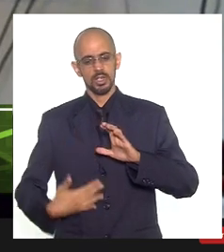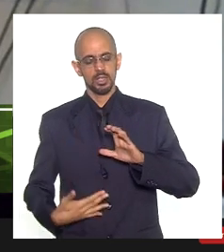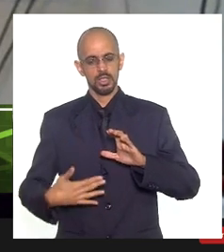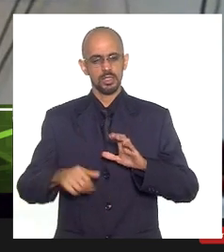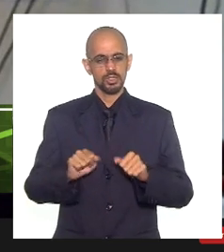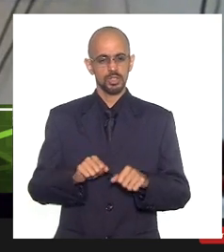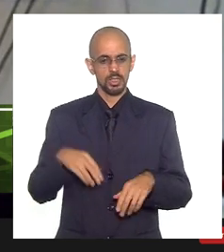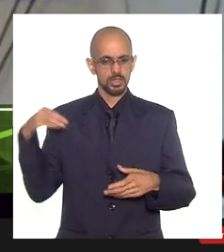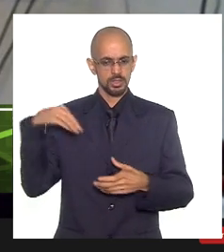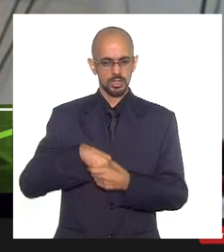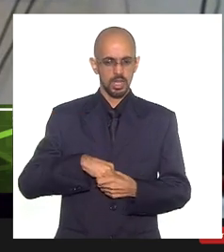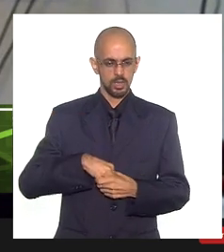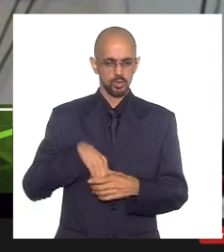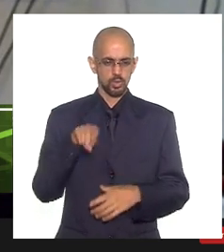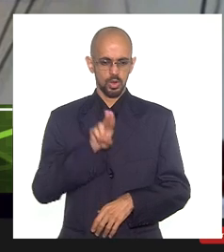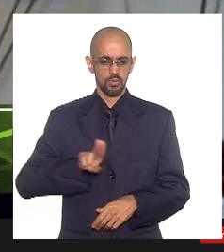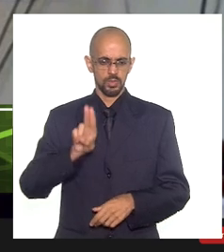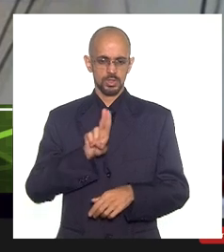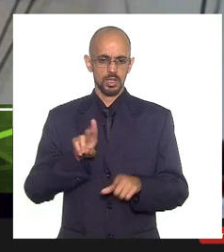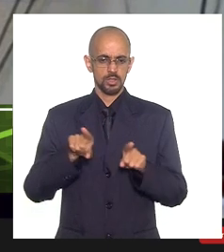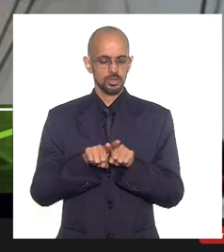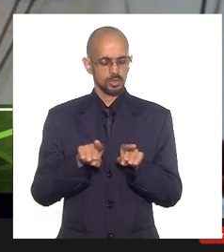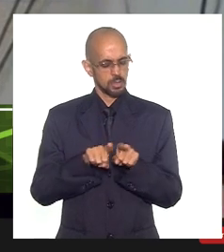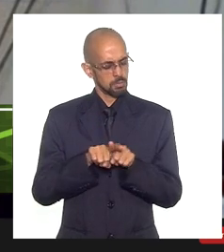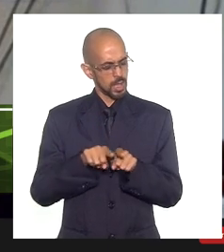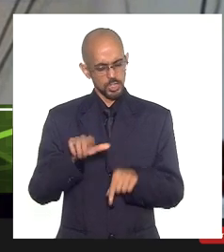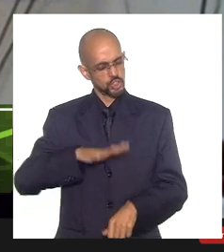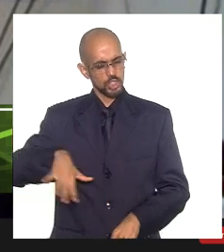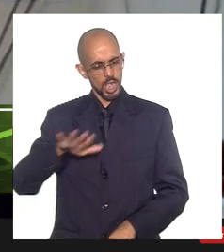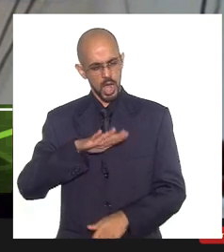dentro da universidade como no aspecto geral